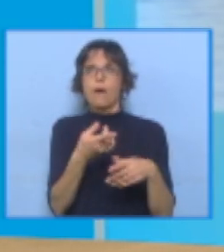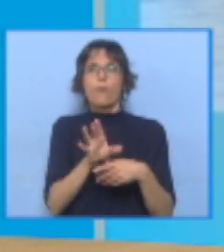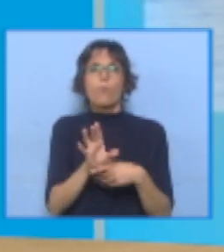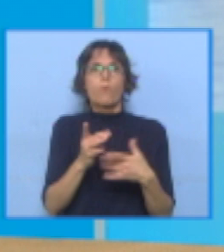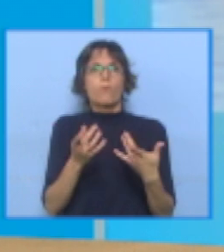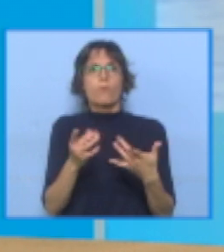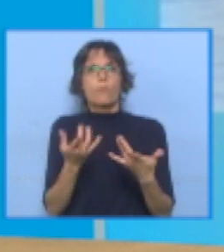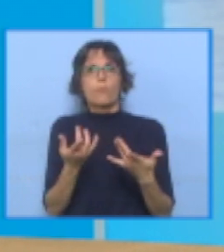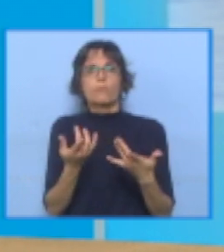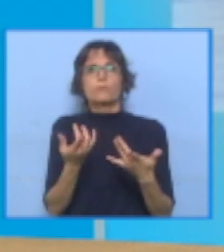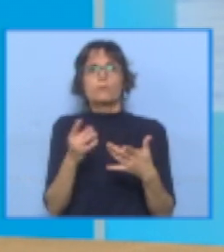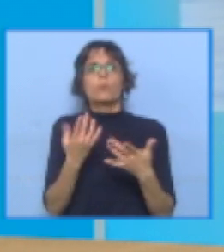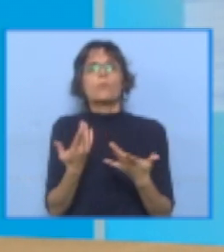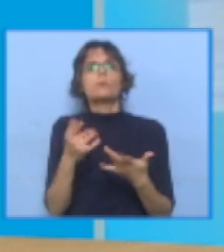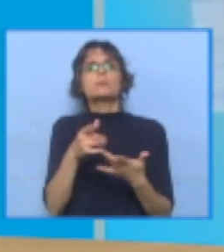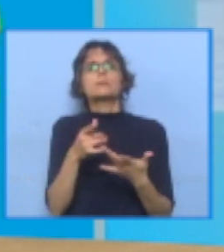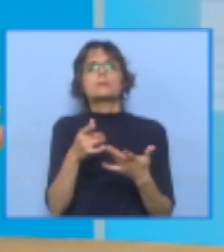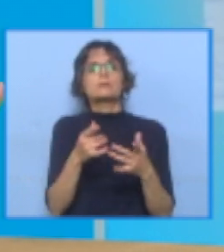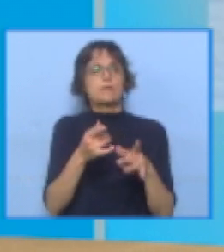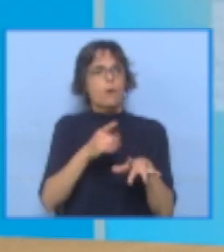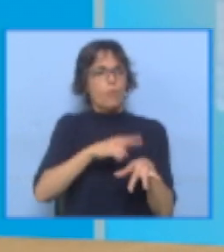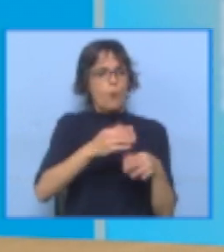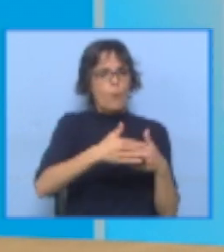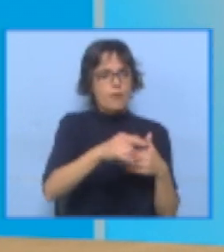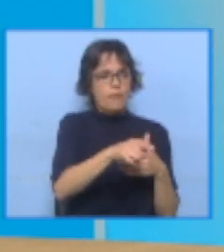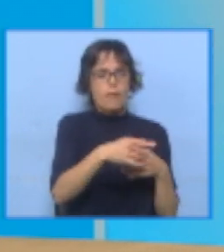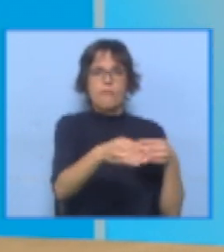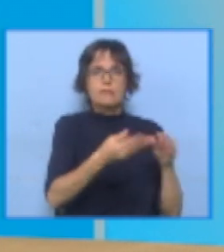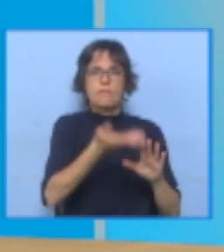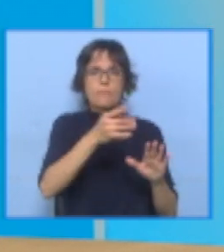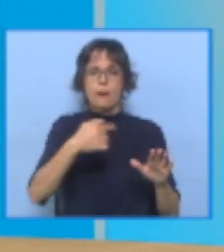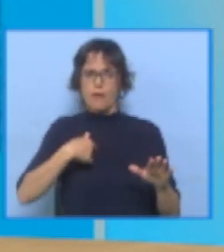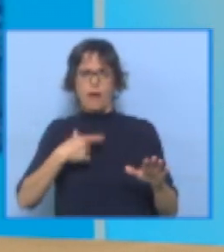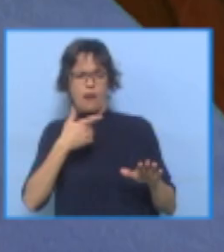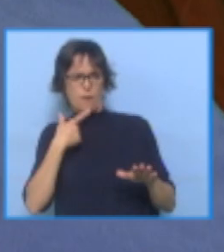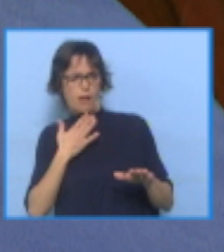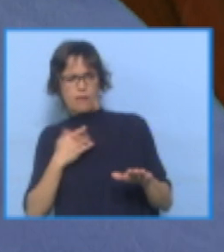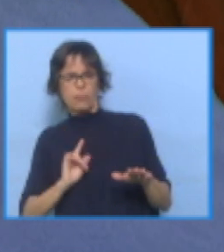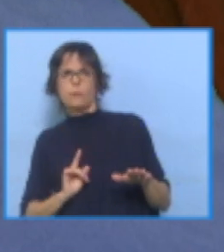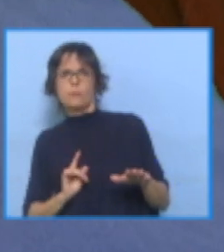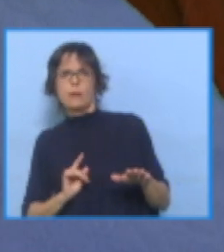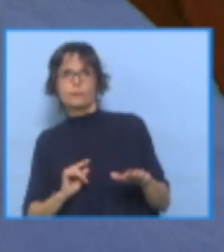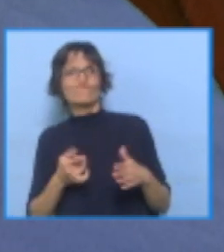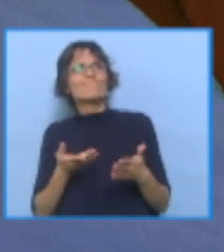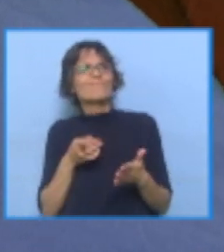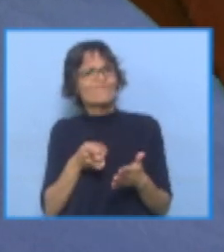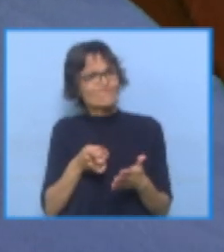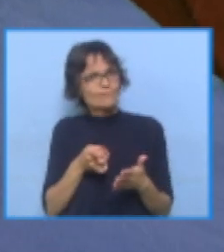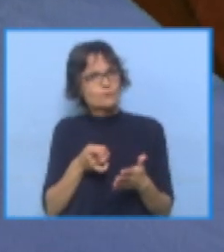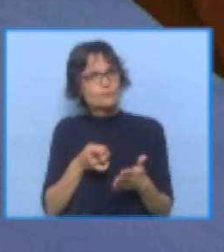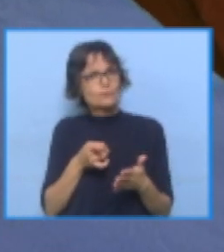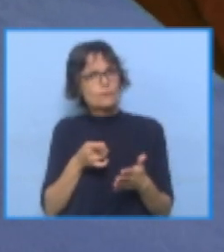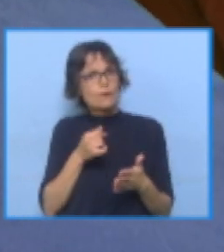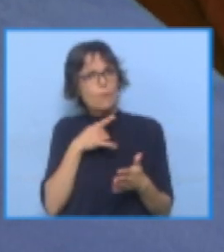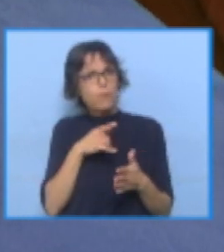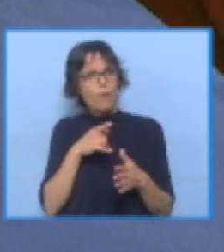fase de trabalho a uns em detrimento de outros, ou porque os outros não estão nessa fase, isso normalmente